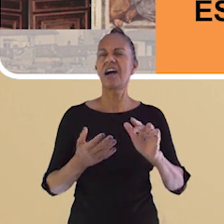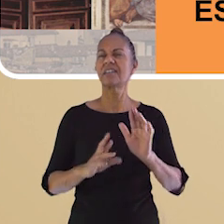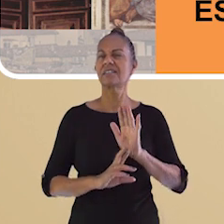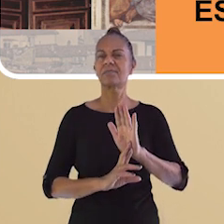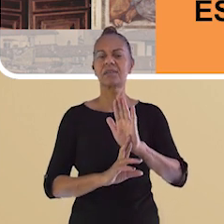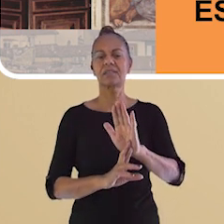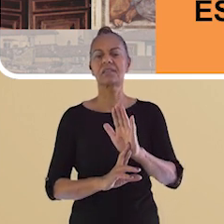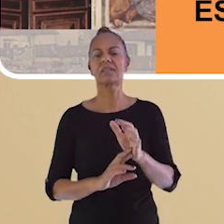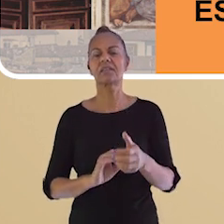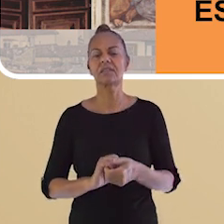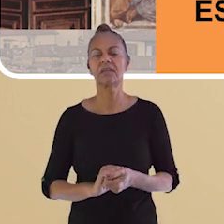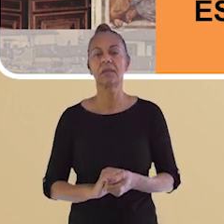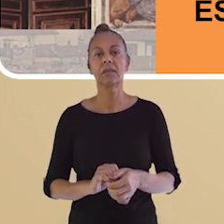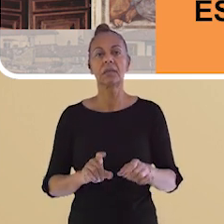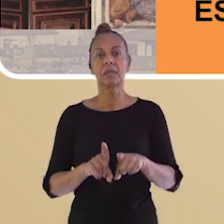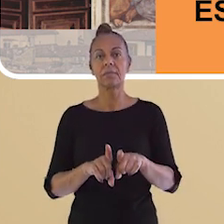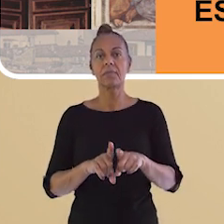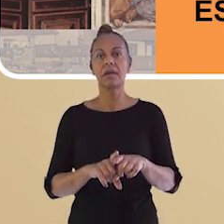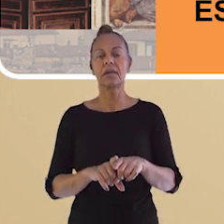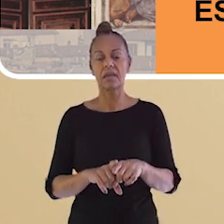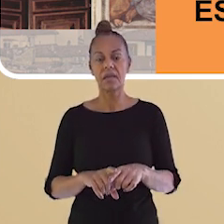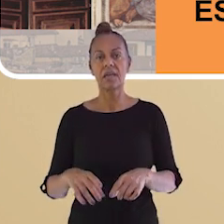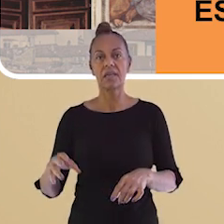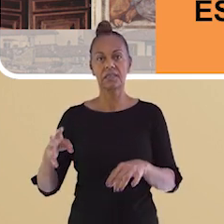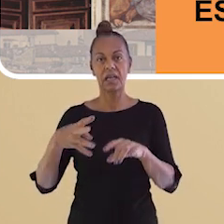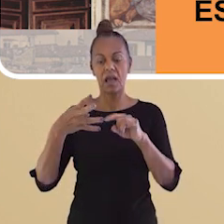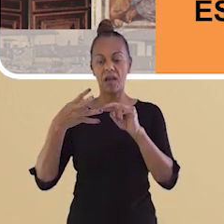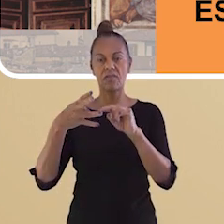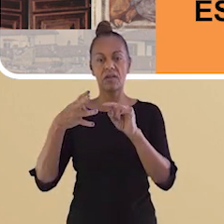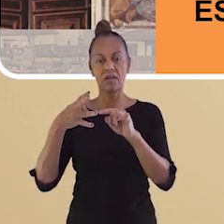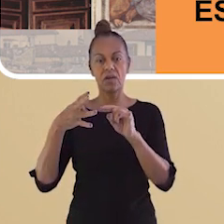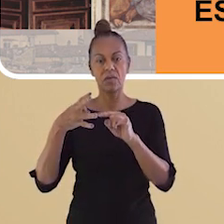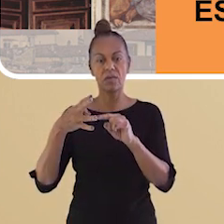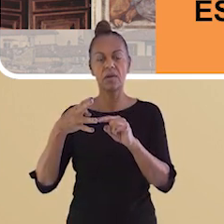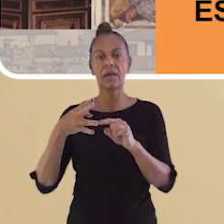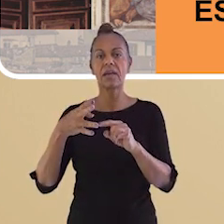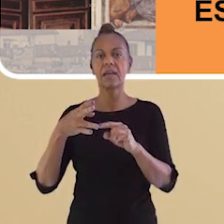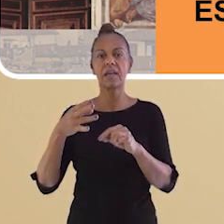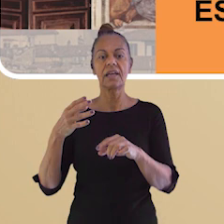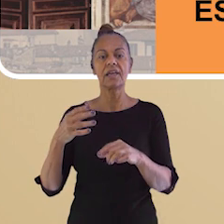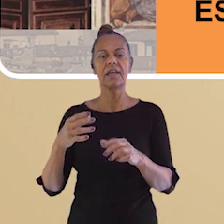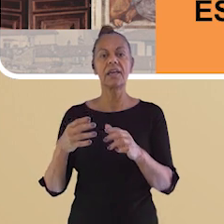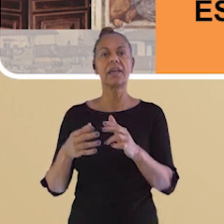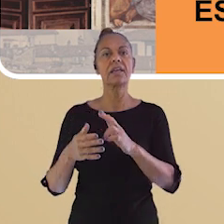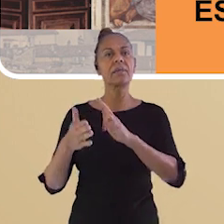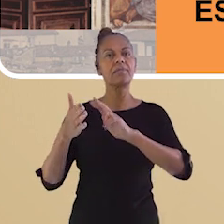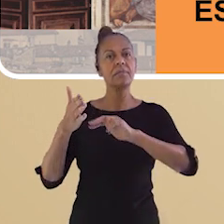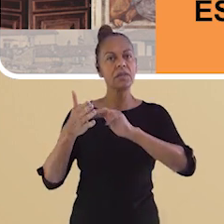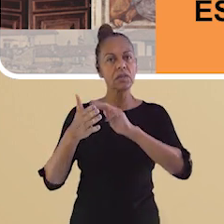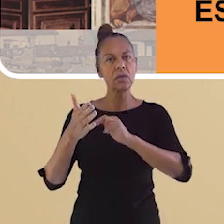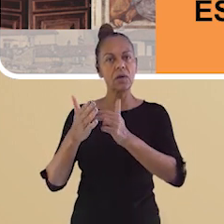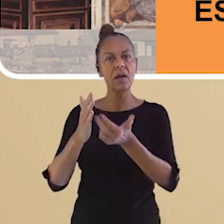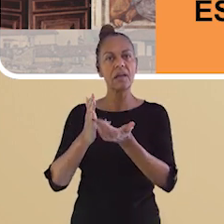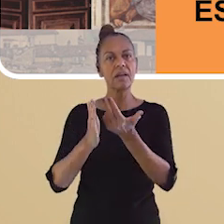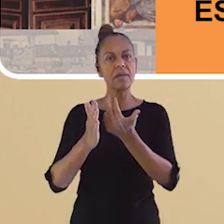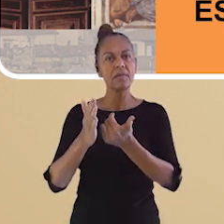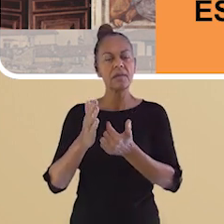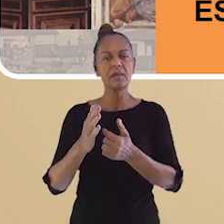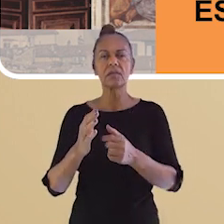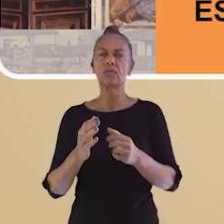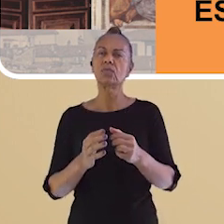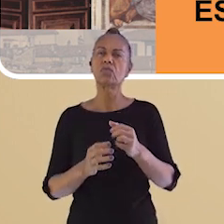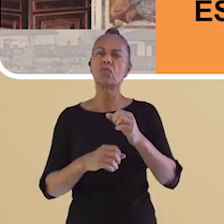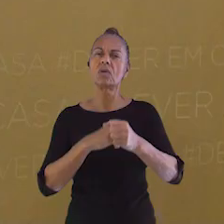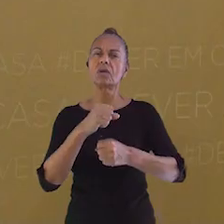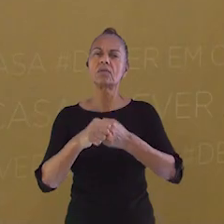Euclides, entre outros. Inclusive, Rafael pintou a si mesmo do lado de Ptolomeu, no canto direito embaixo. Olha que